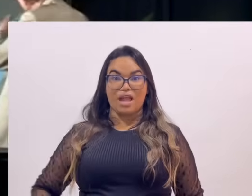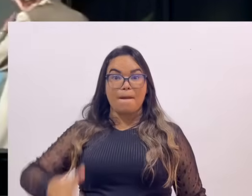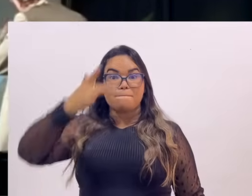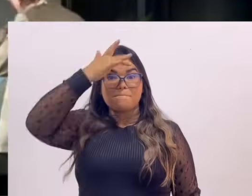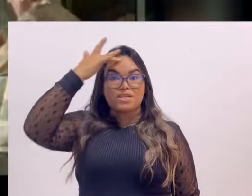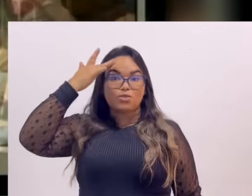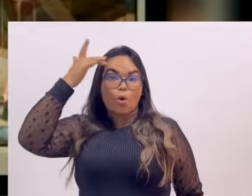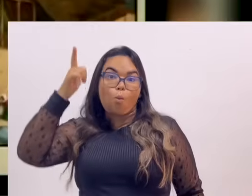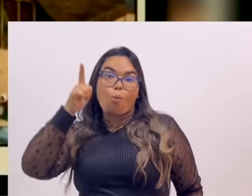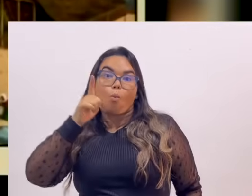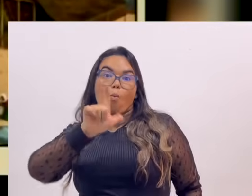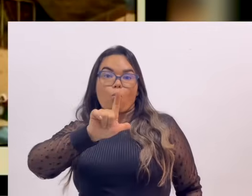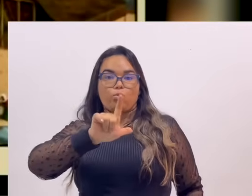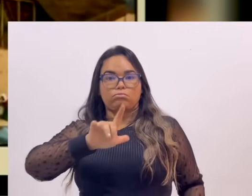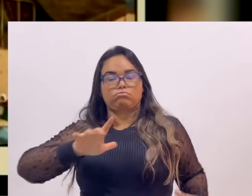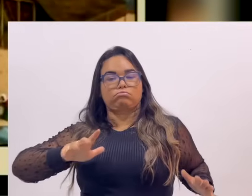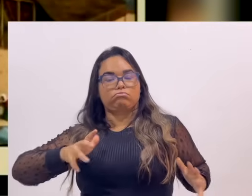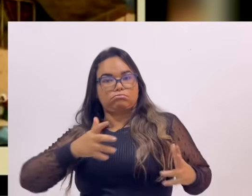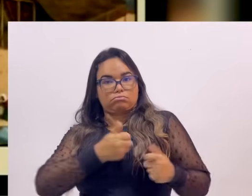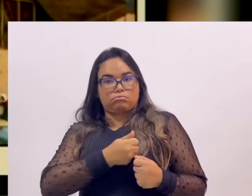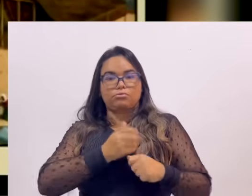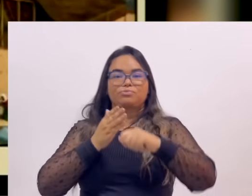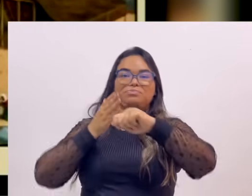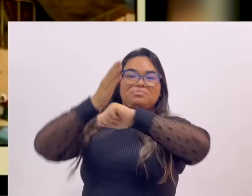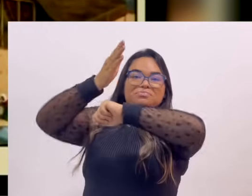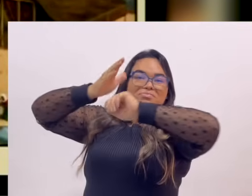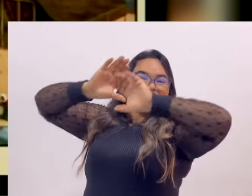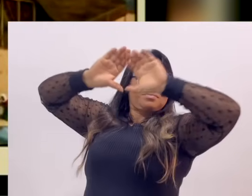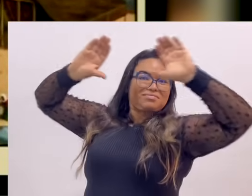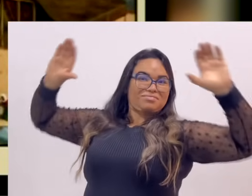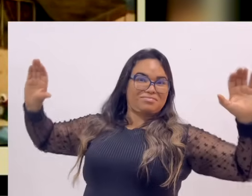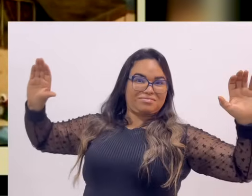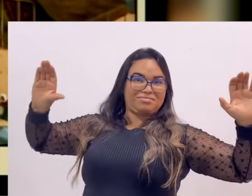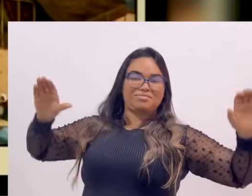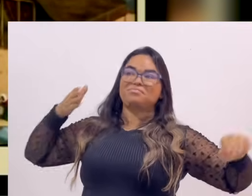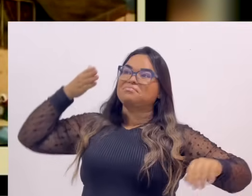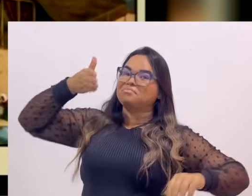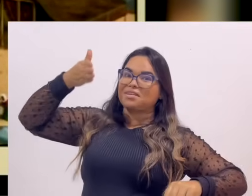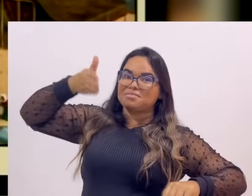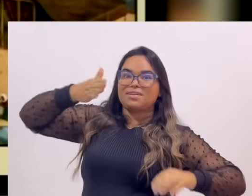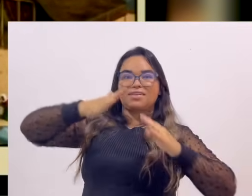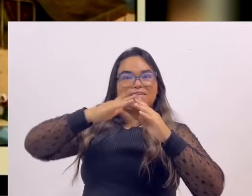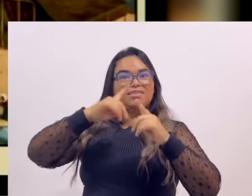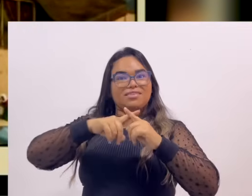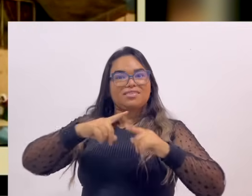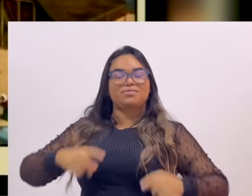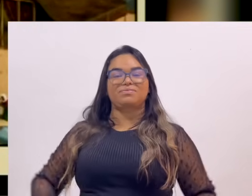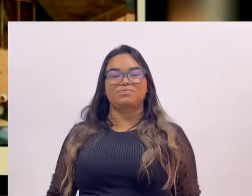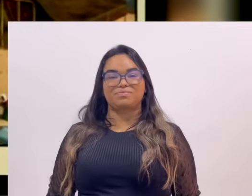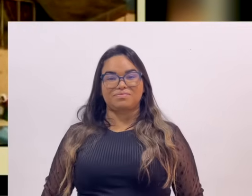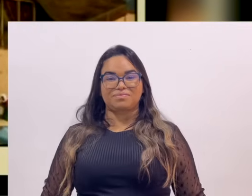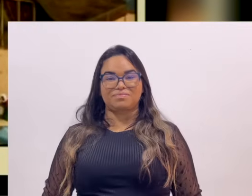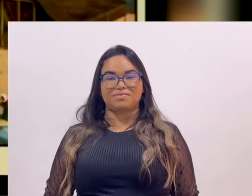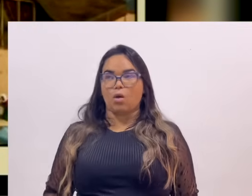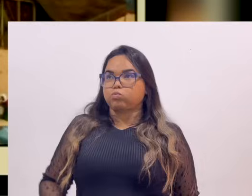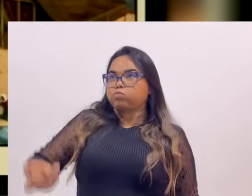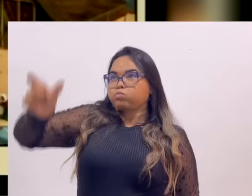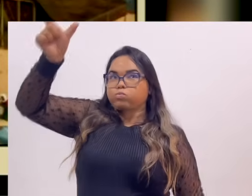coluna do templo do meu Deus. Portanto, as pilastras simbolizam os remidos.